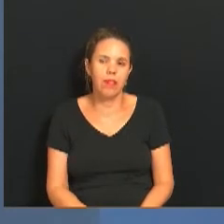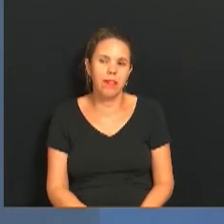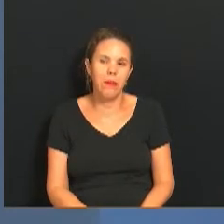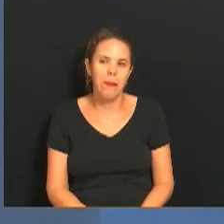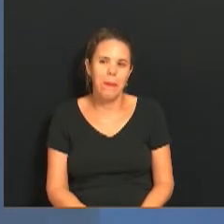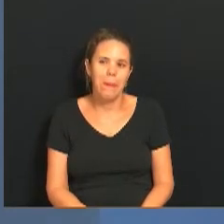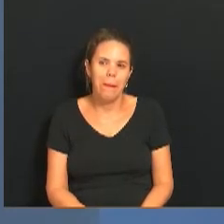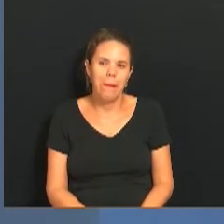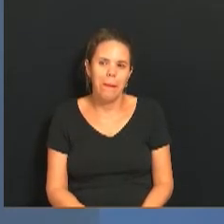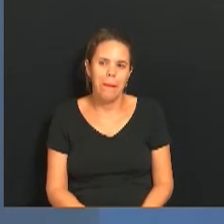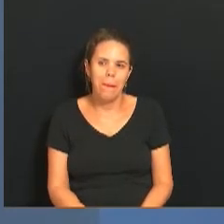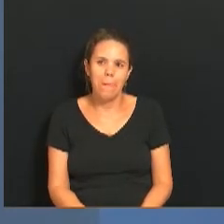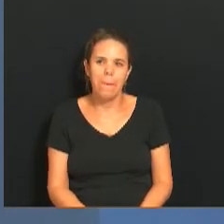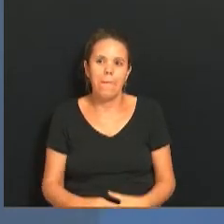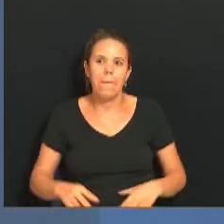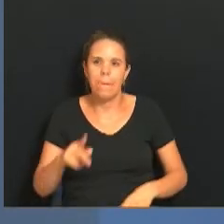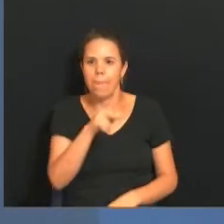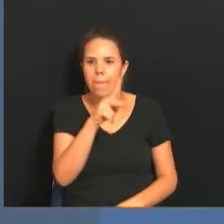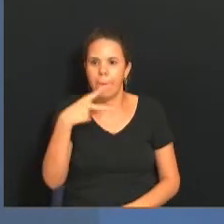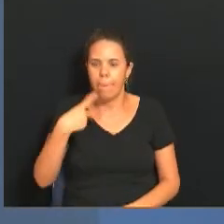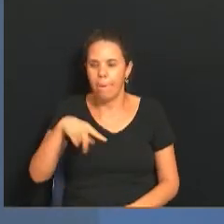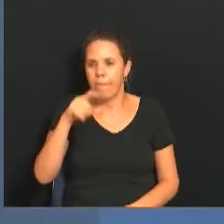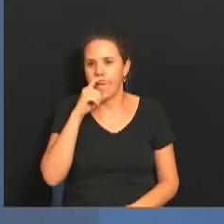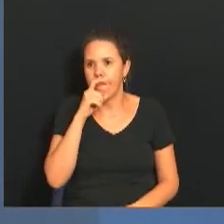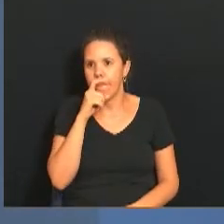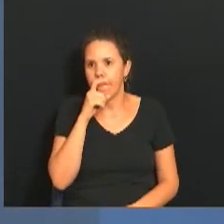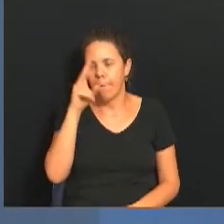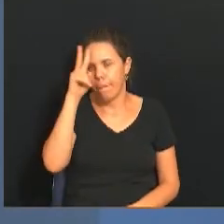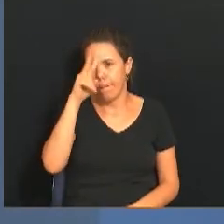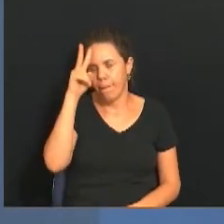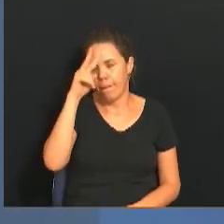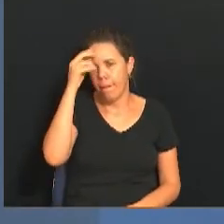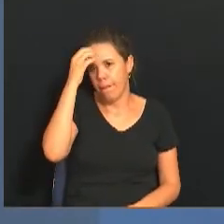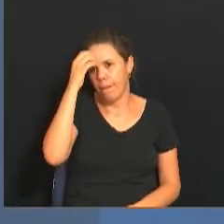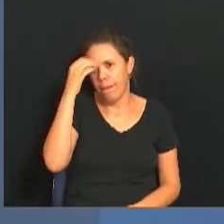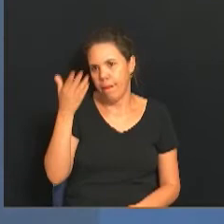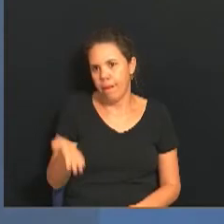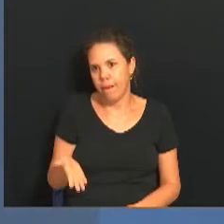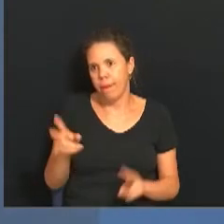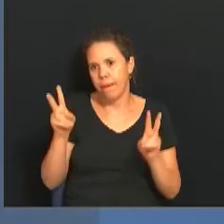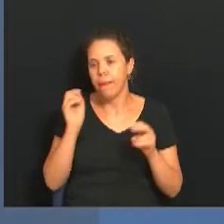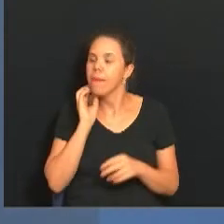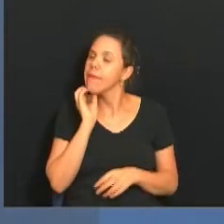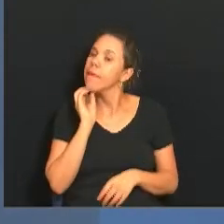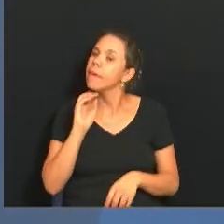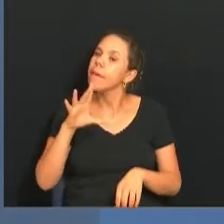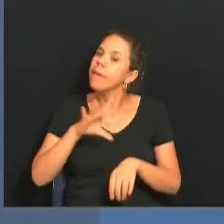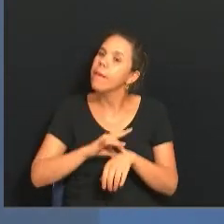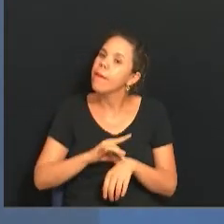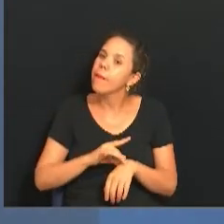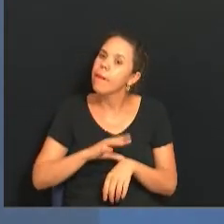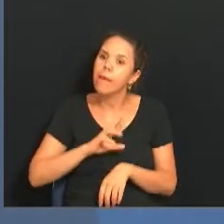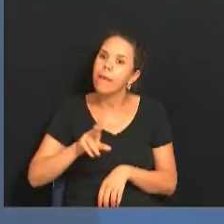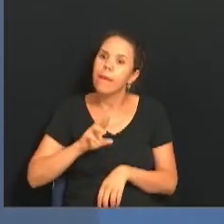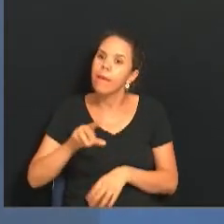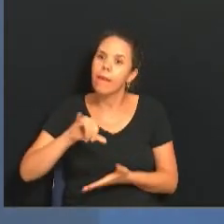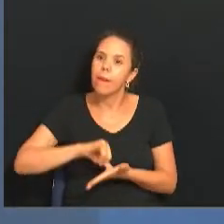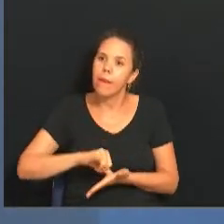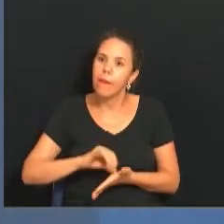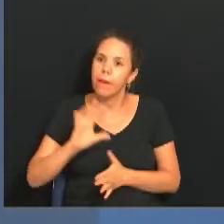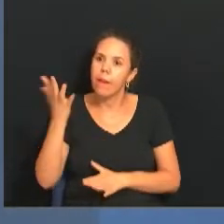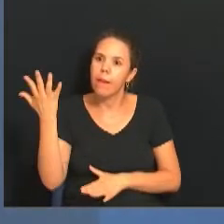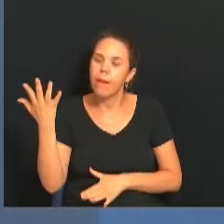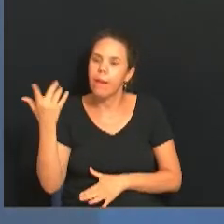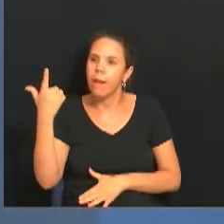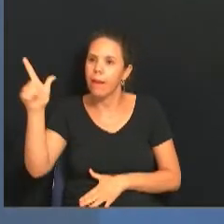E o presidente da Câmara, o vereador Zé Carlos, lembrou que essa questão da segurança não é só no centro, não, acontece em